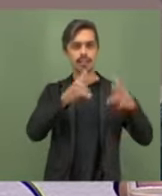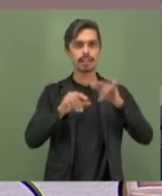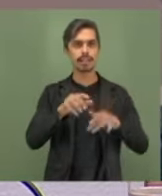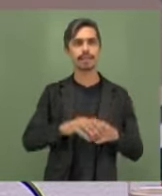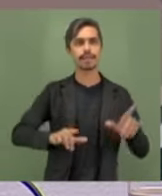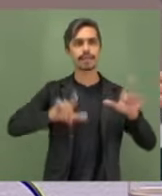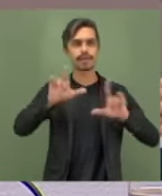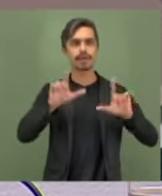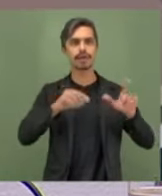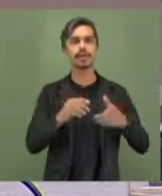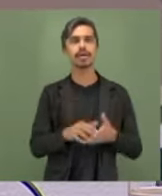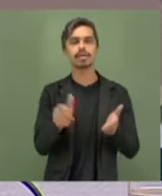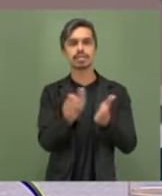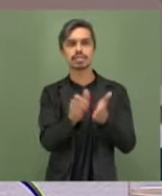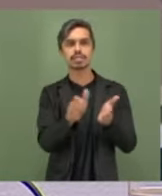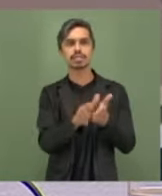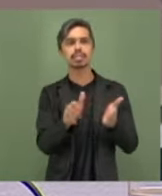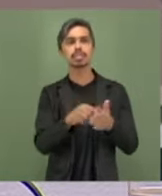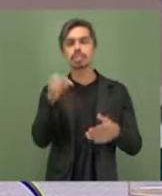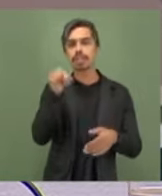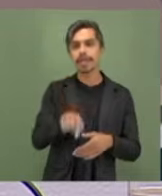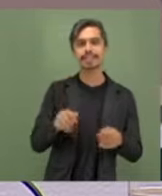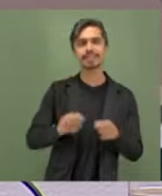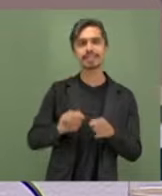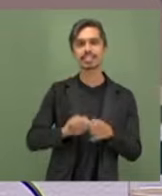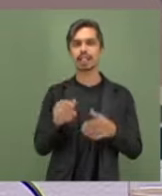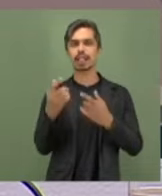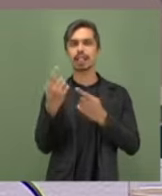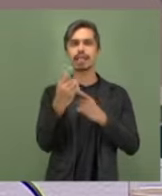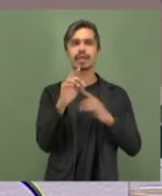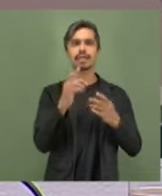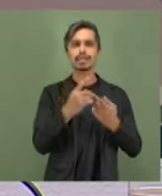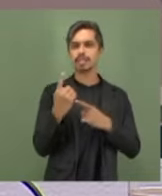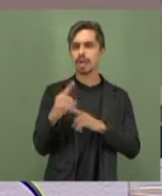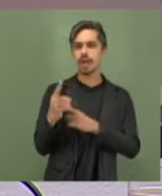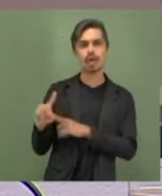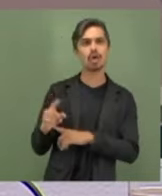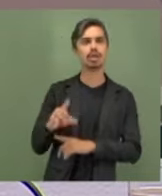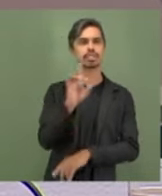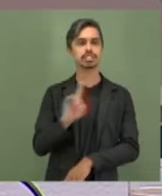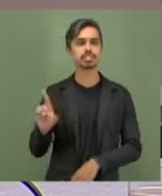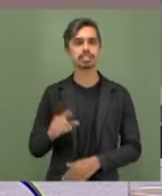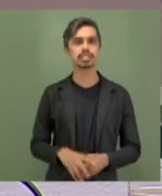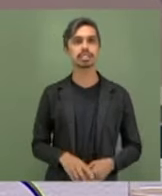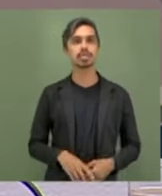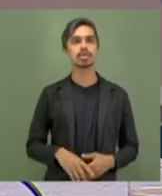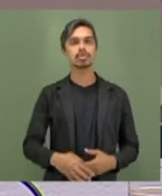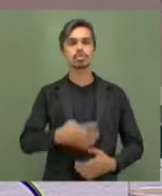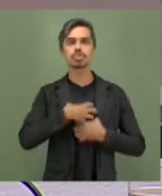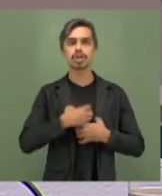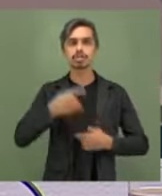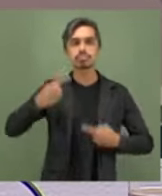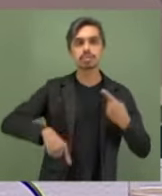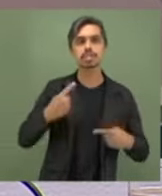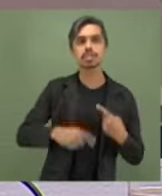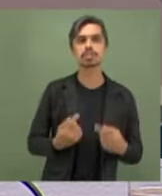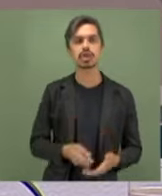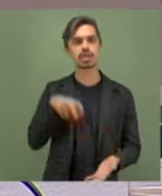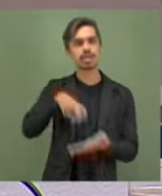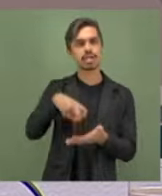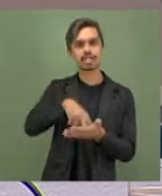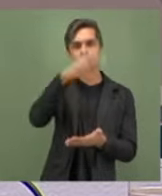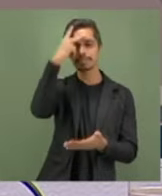nas eleições de forma tendenciosa aqui. E é sempre para a direita, sempre para a direita. É um regime que castiga pessoas inocentes com penas de prisão